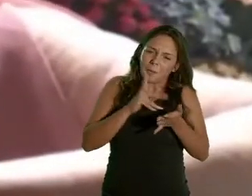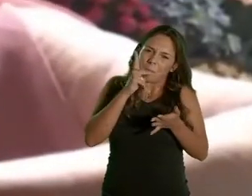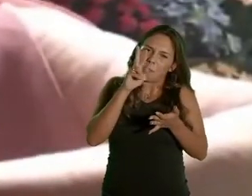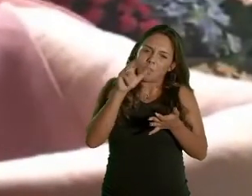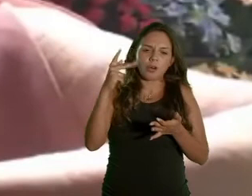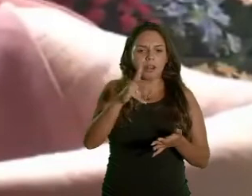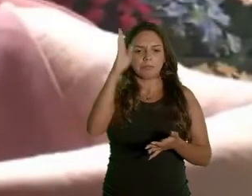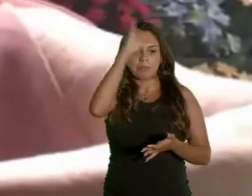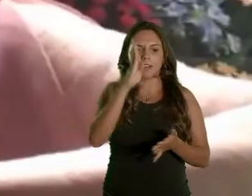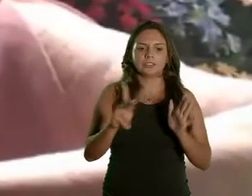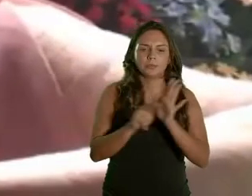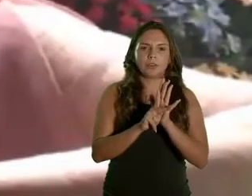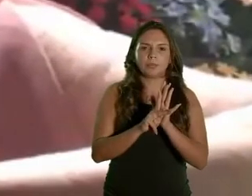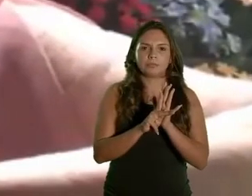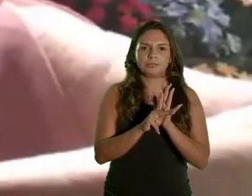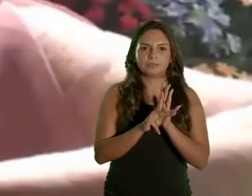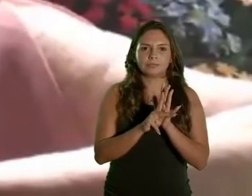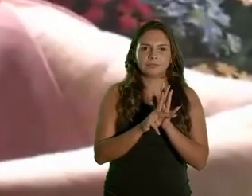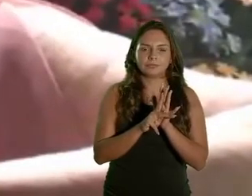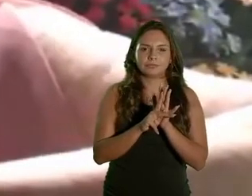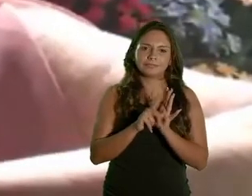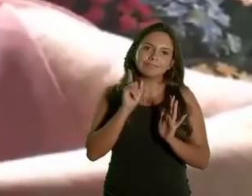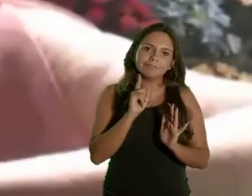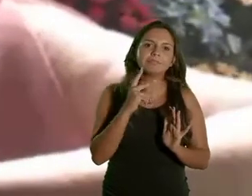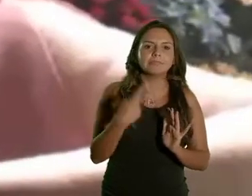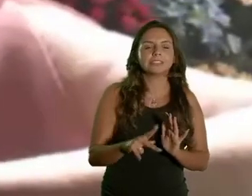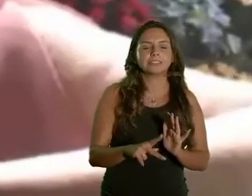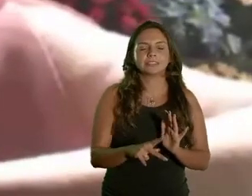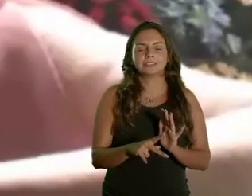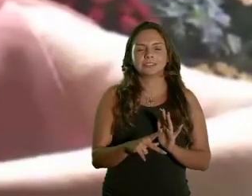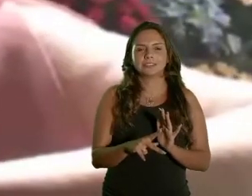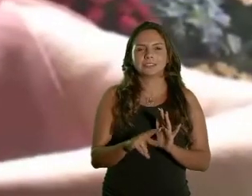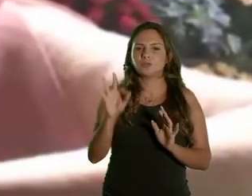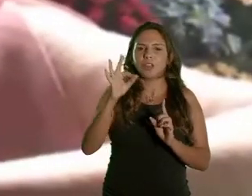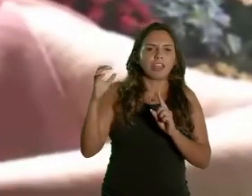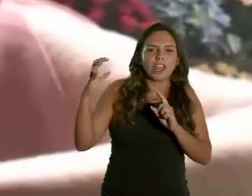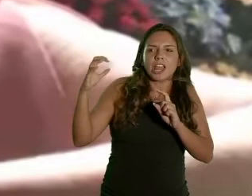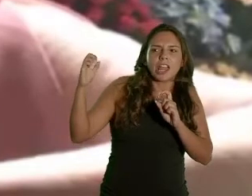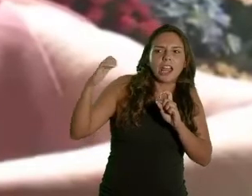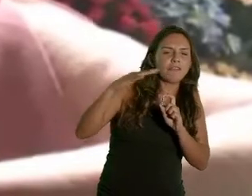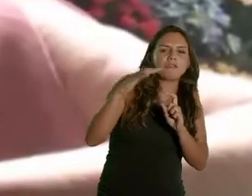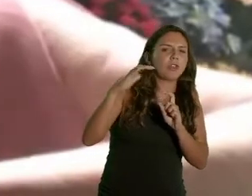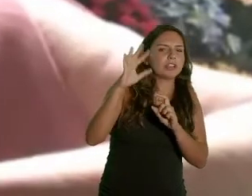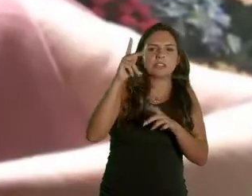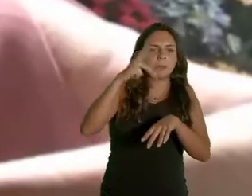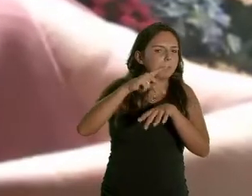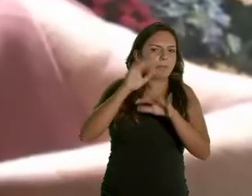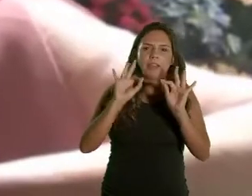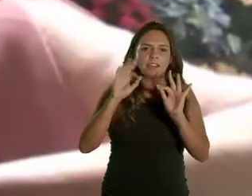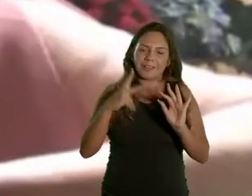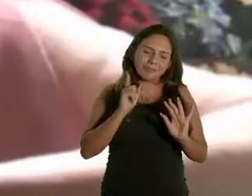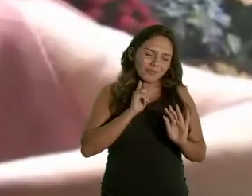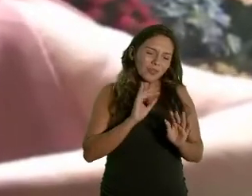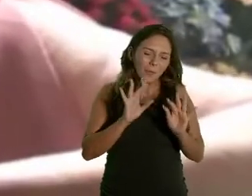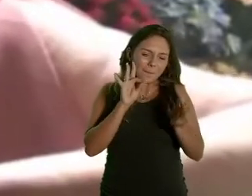genuinamente brasileira, genuinamente mineira, sem influência de país algum.